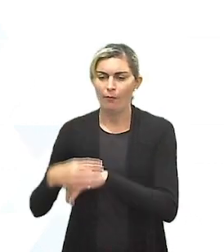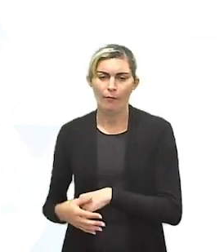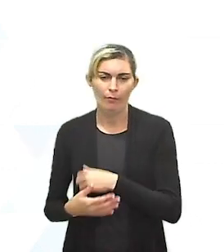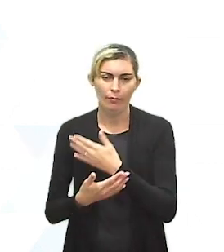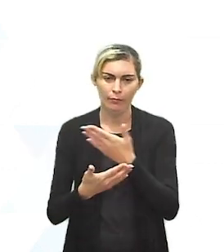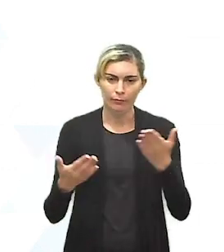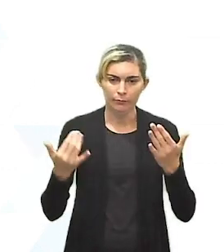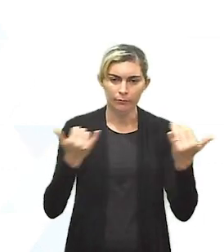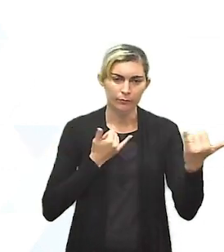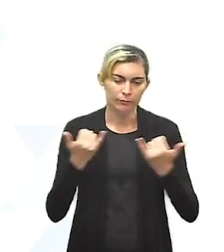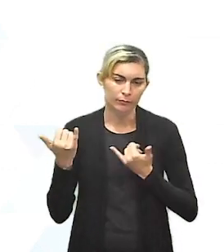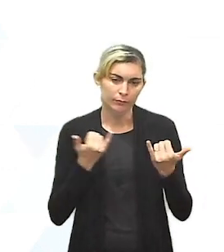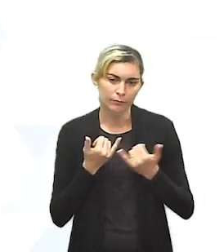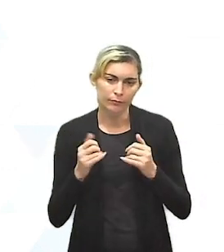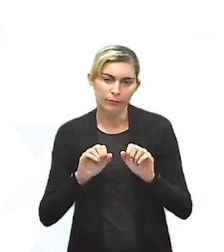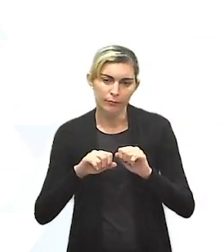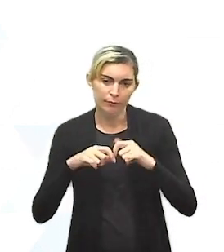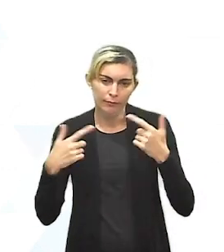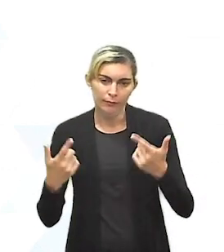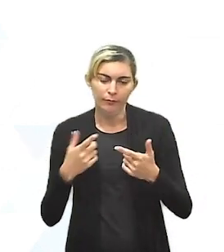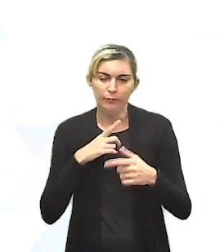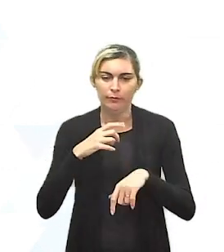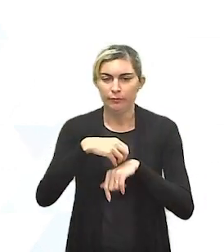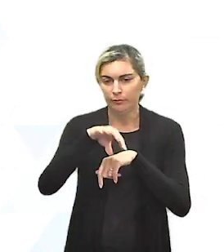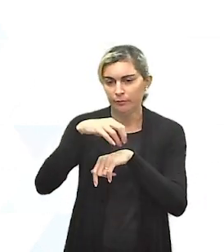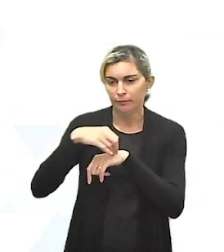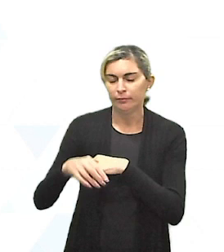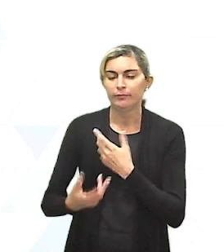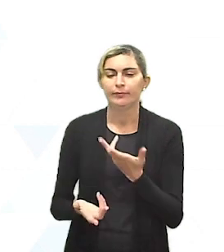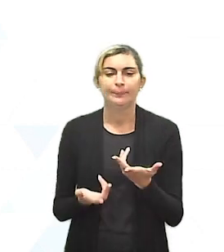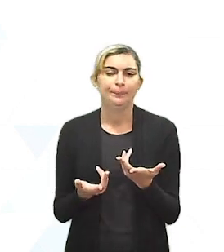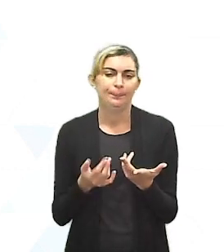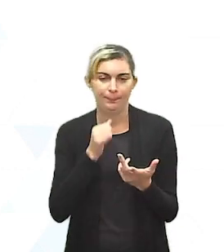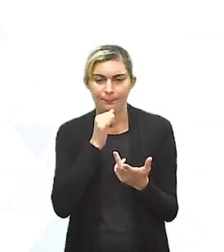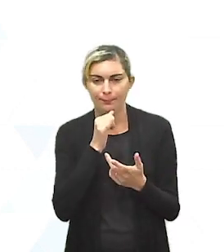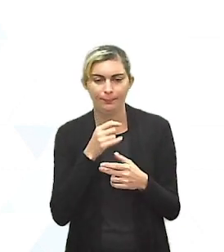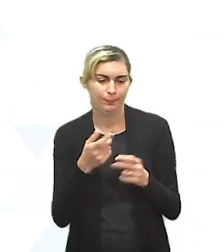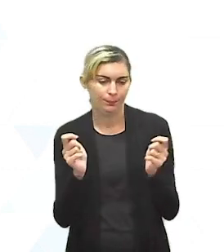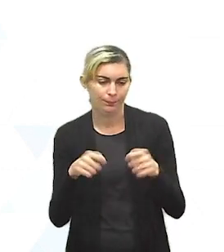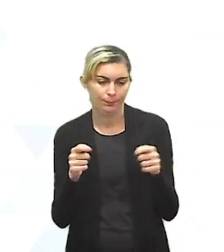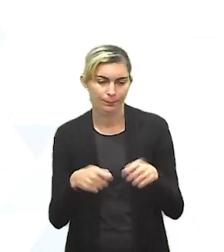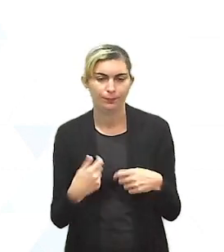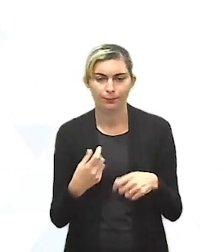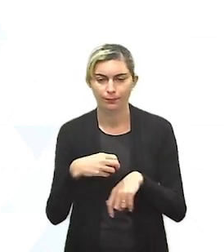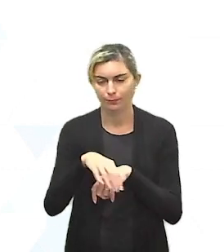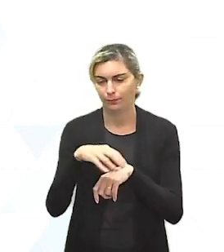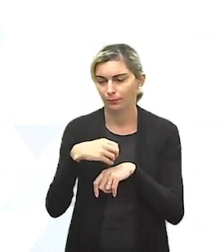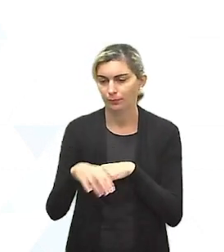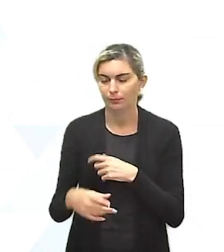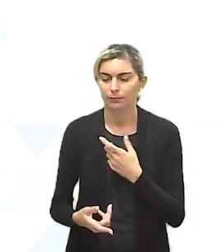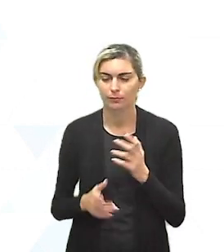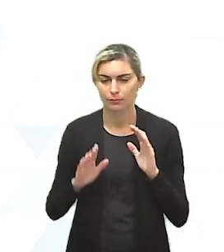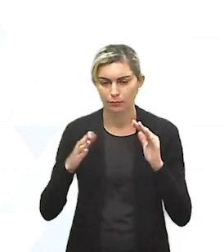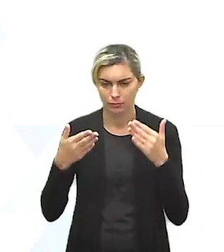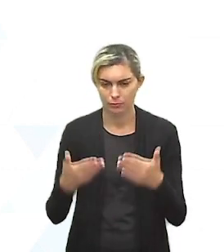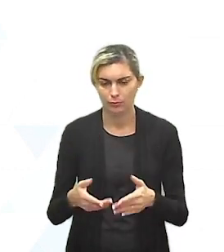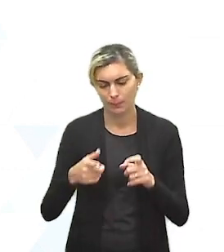uma informação, ou seja, ele te fornece um resultado. De posse desse resultado, você se direciona até